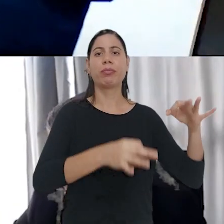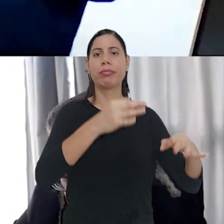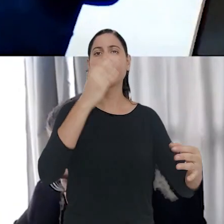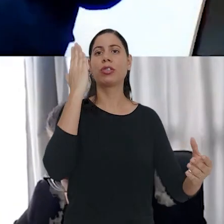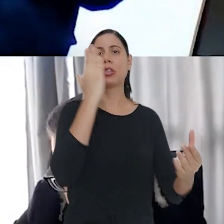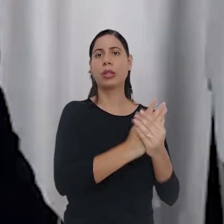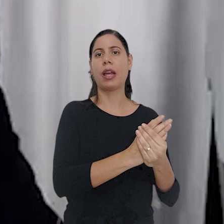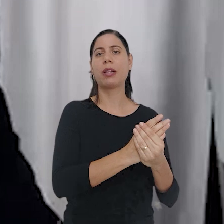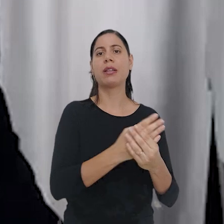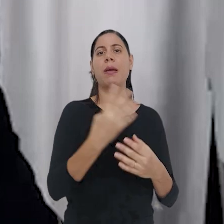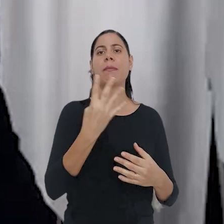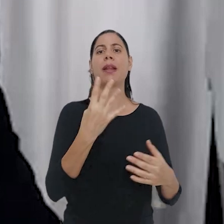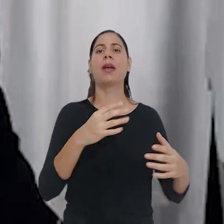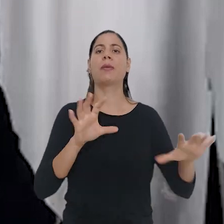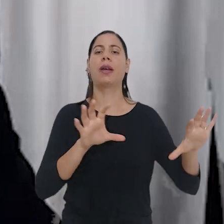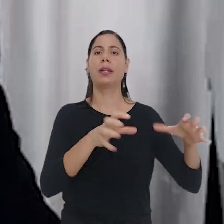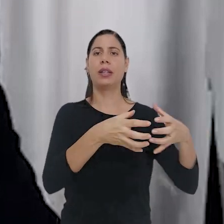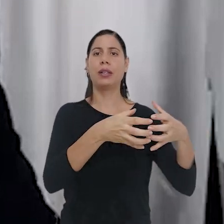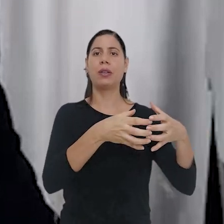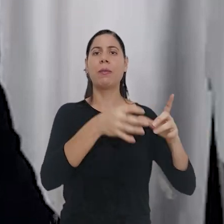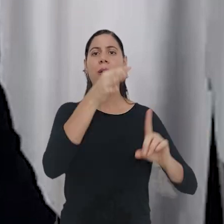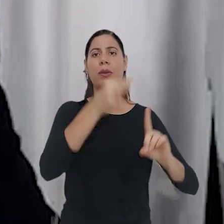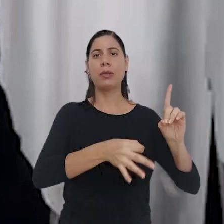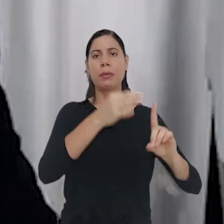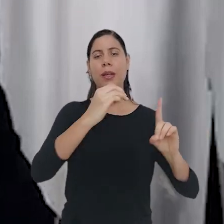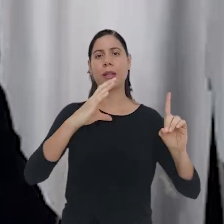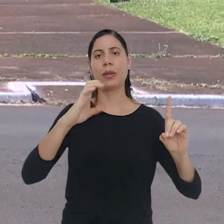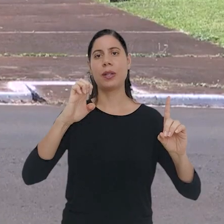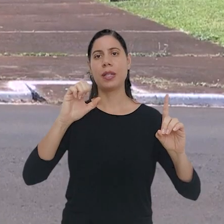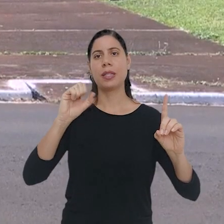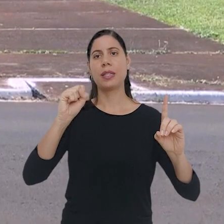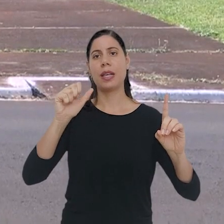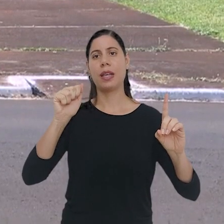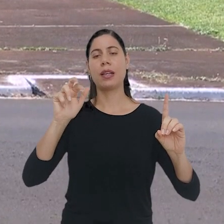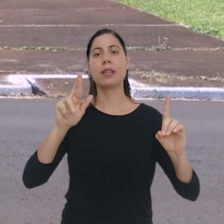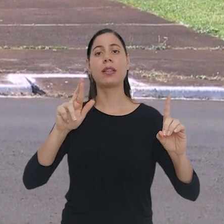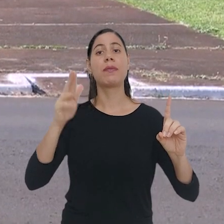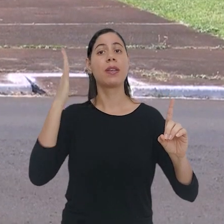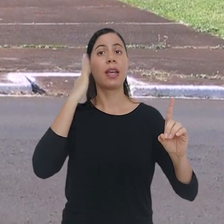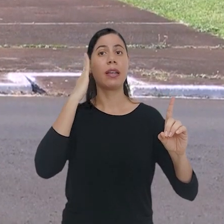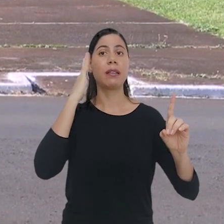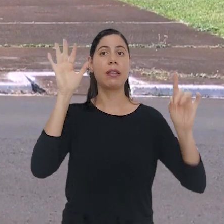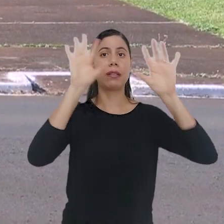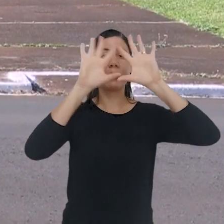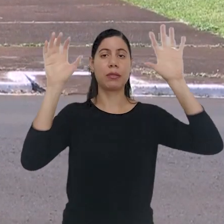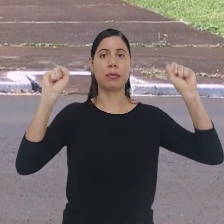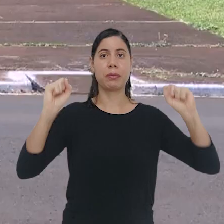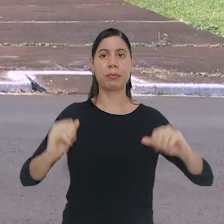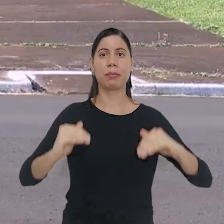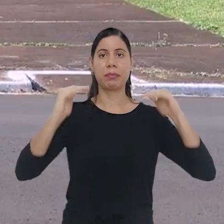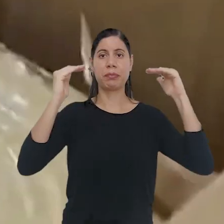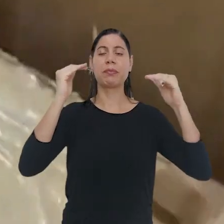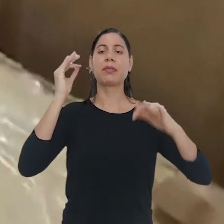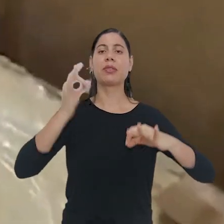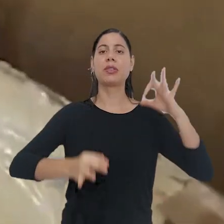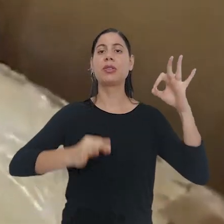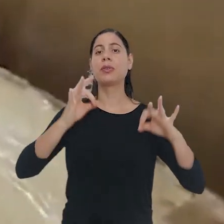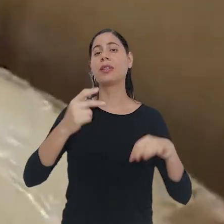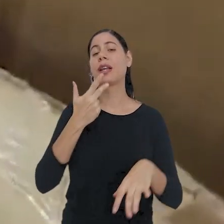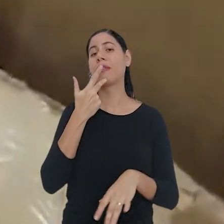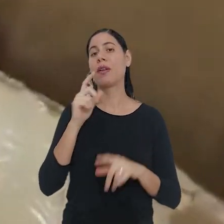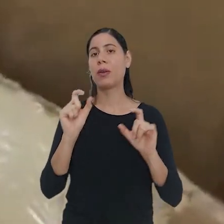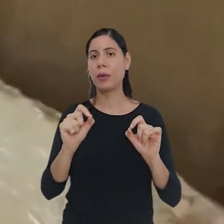e o relator, desembargador federal César Jatahy, seguiu o entendimento do Superior Tribunal de Justiça, que